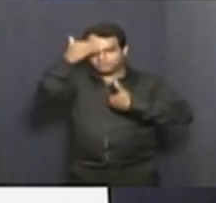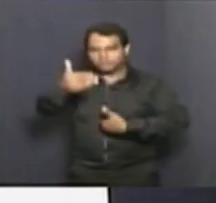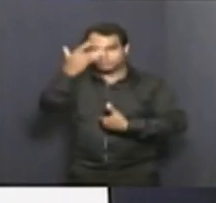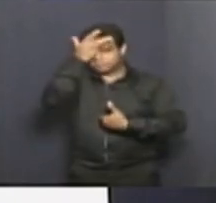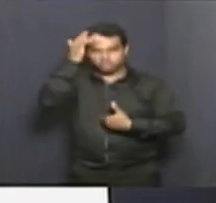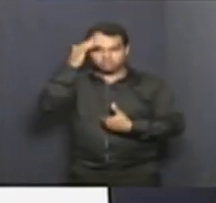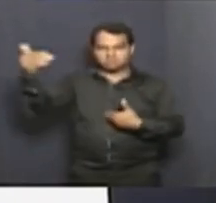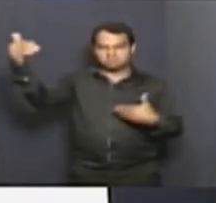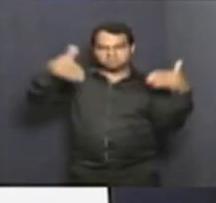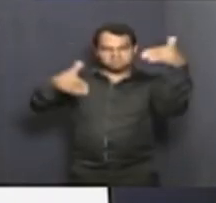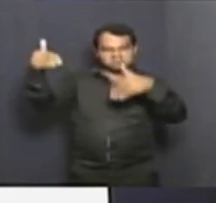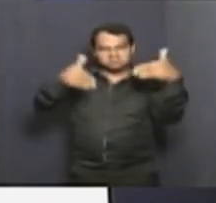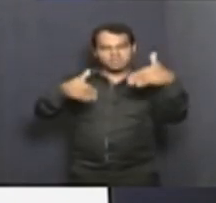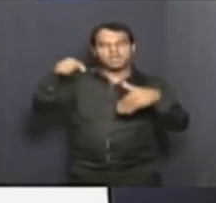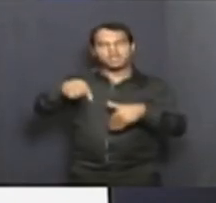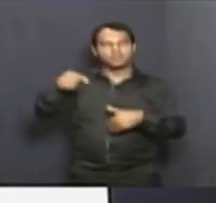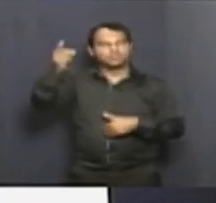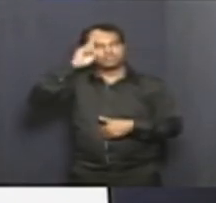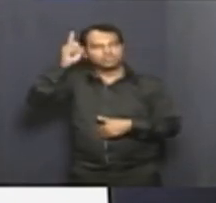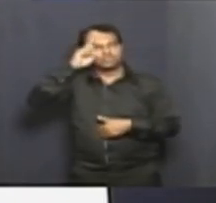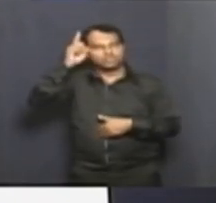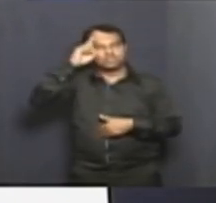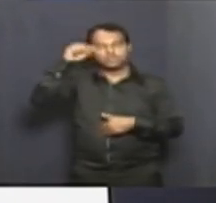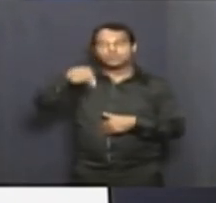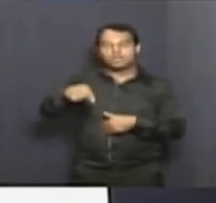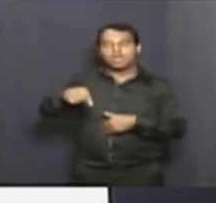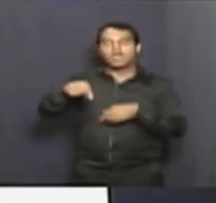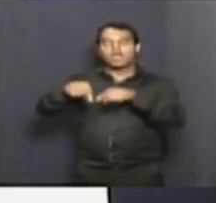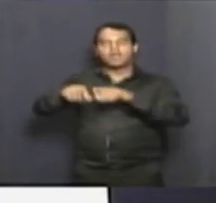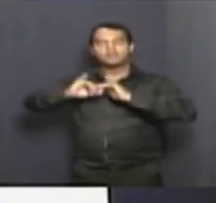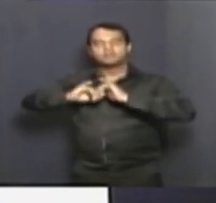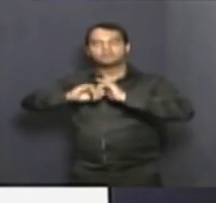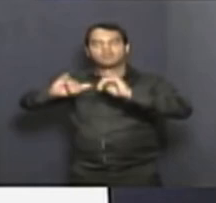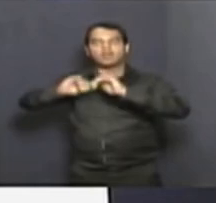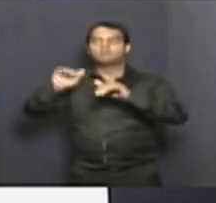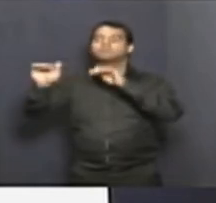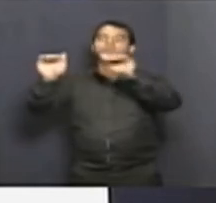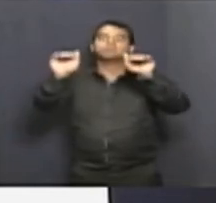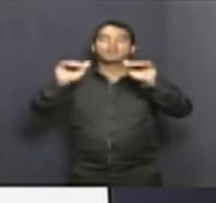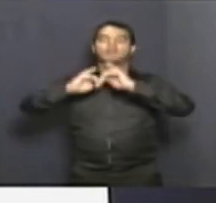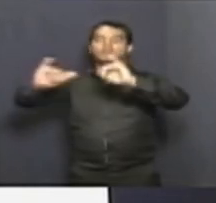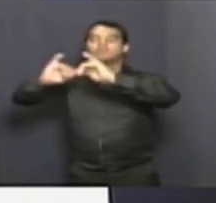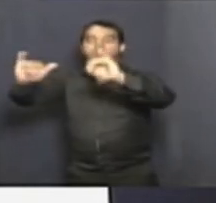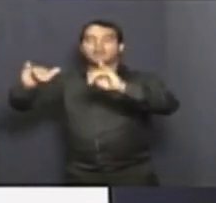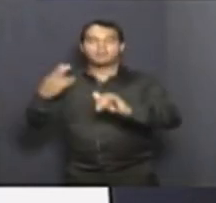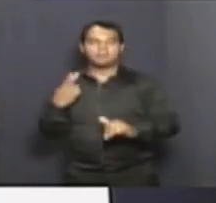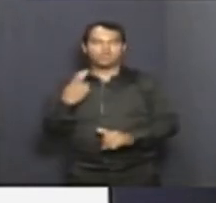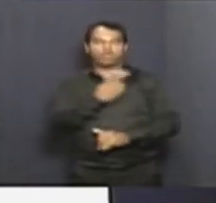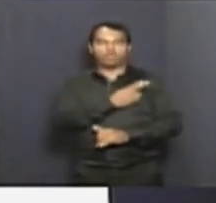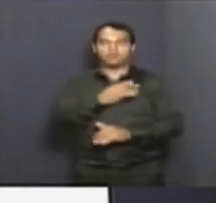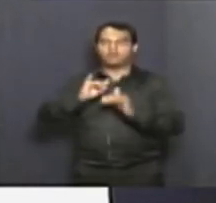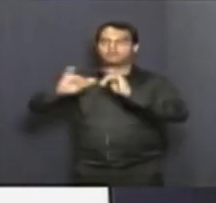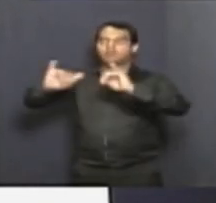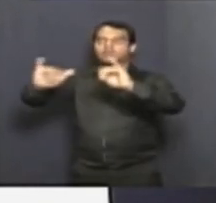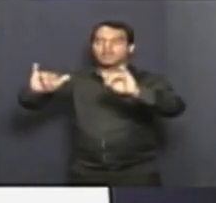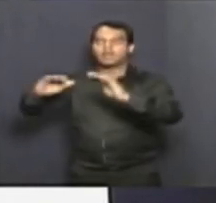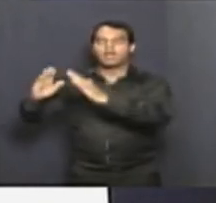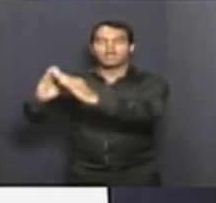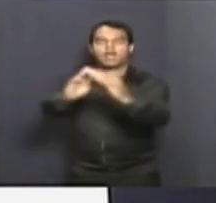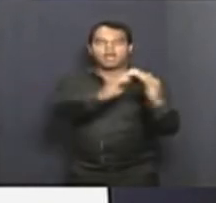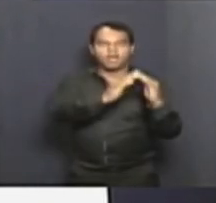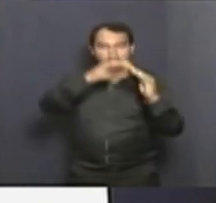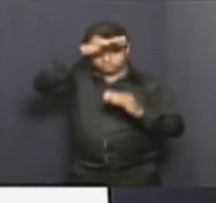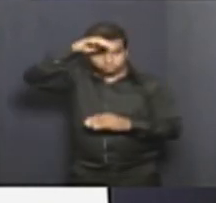aqueles que no dia-a-dia levam o nosso nome até os lares de mato grosso do sul mais de modo especial